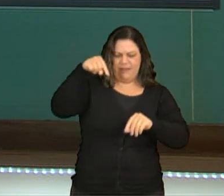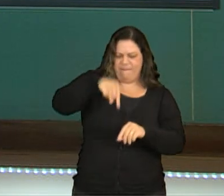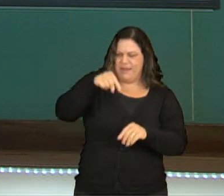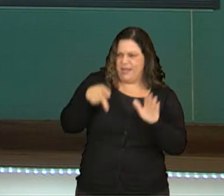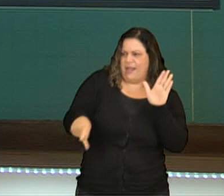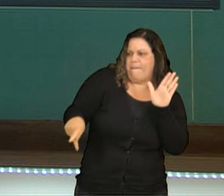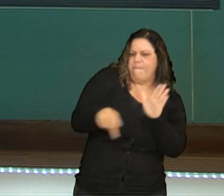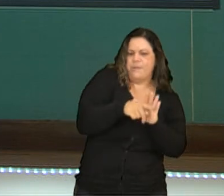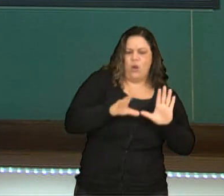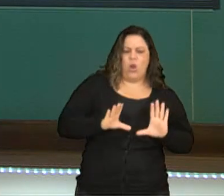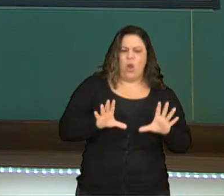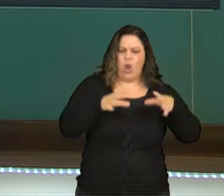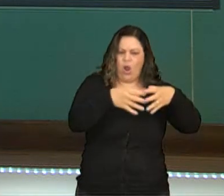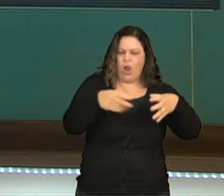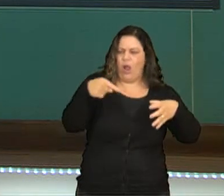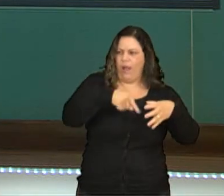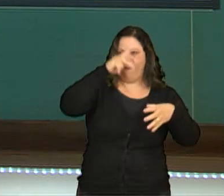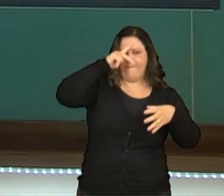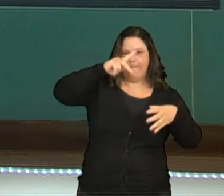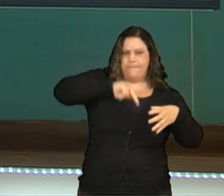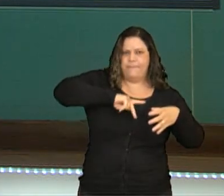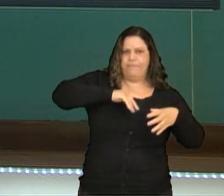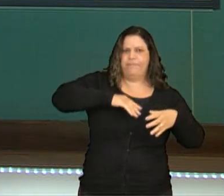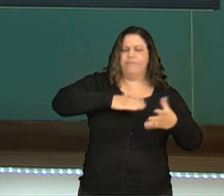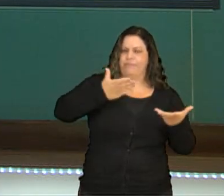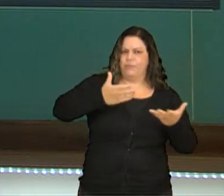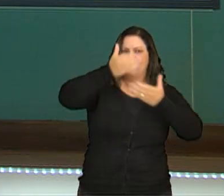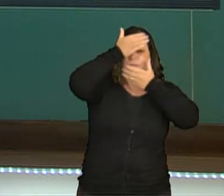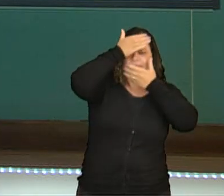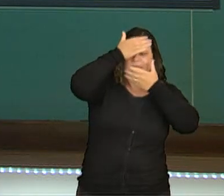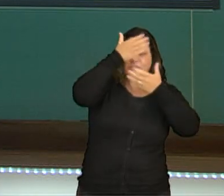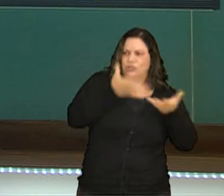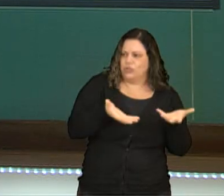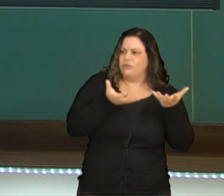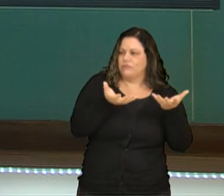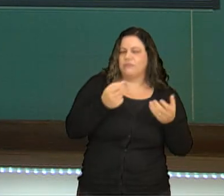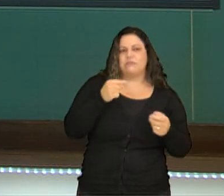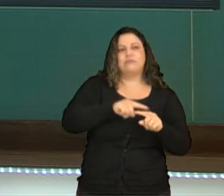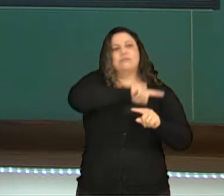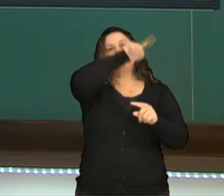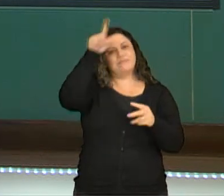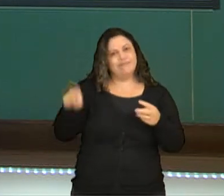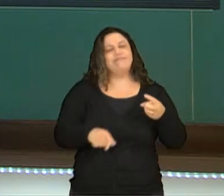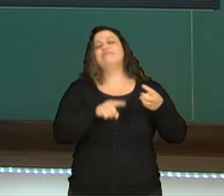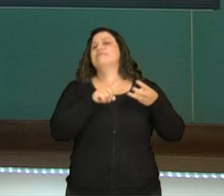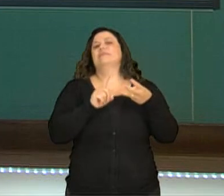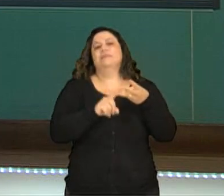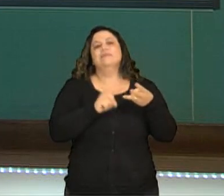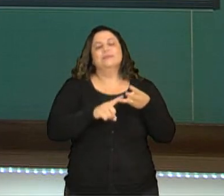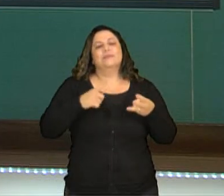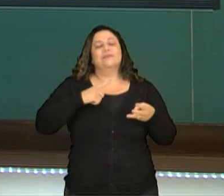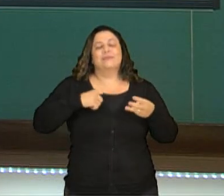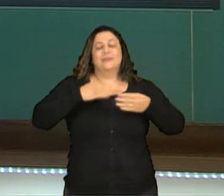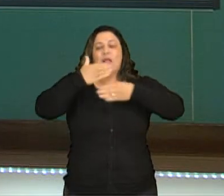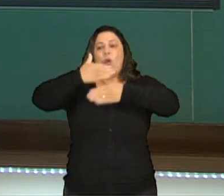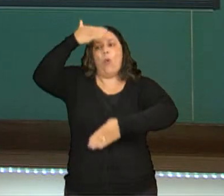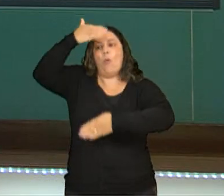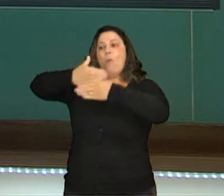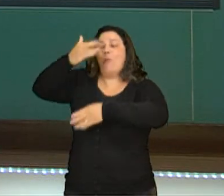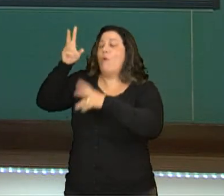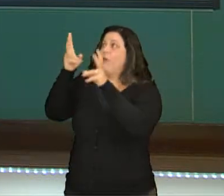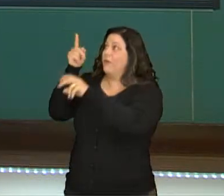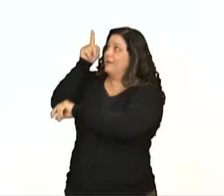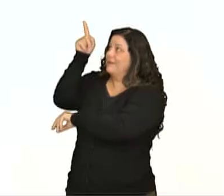os palestinos querem. Então, mais um obstáculo. Mais um aí para você, a existência de um muro, como está na